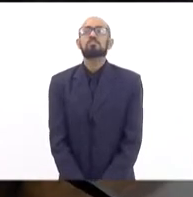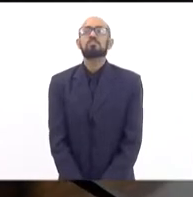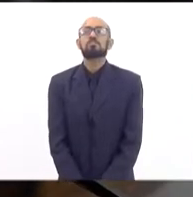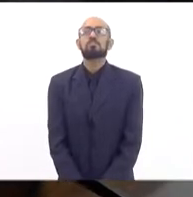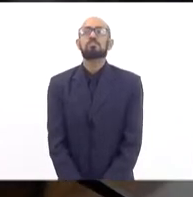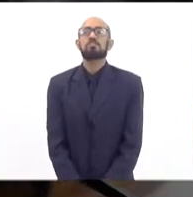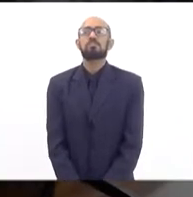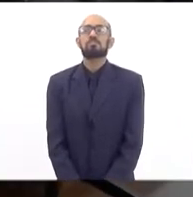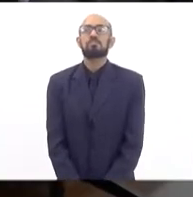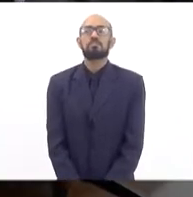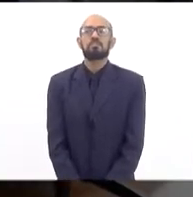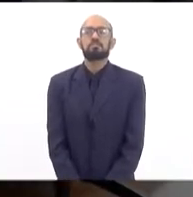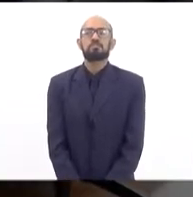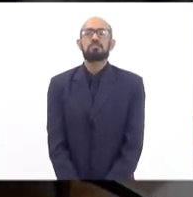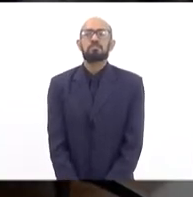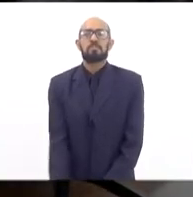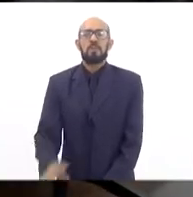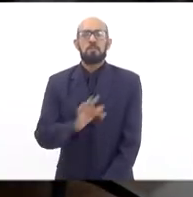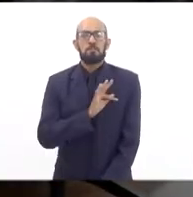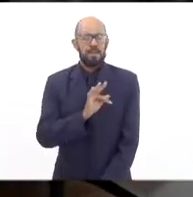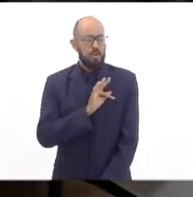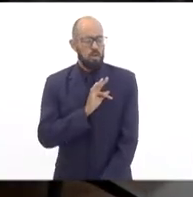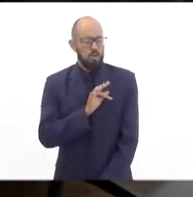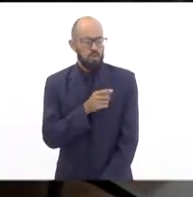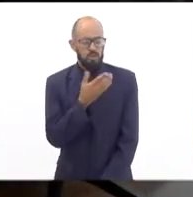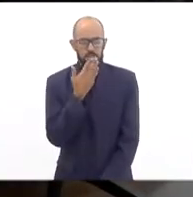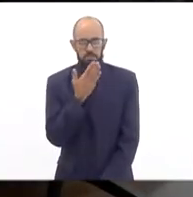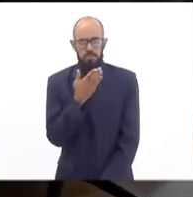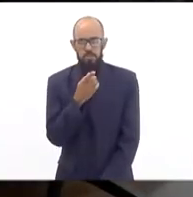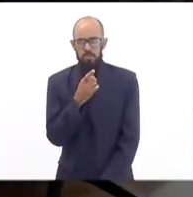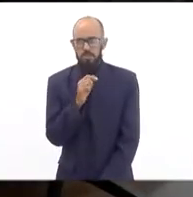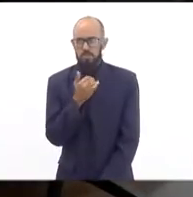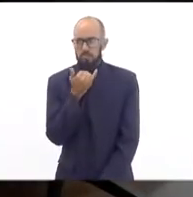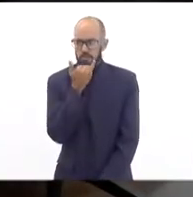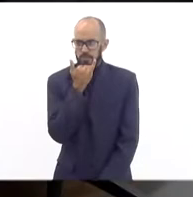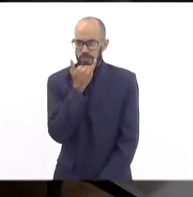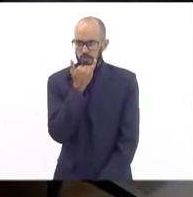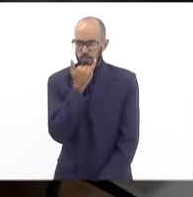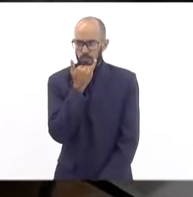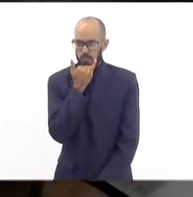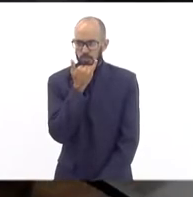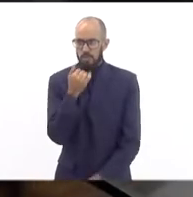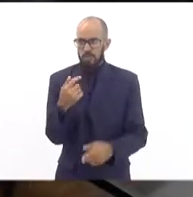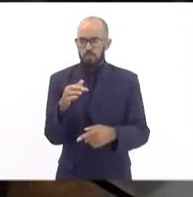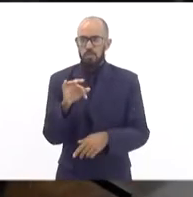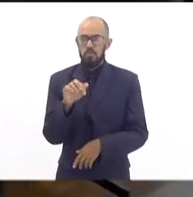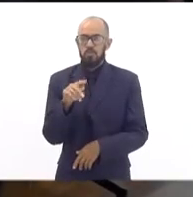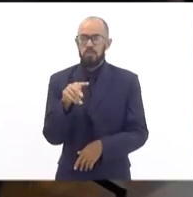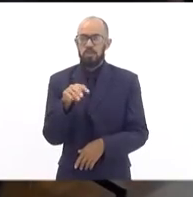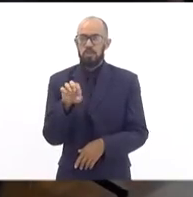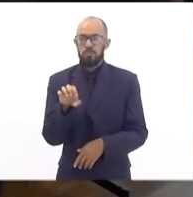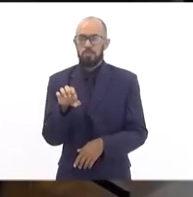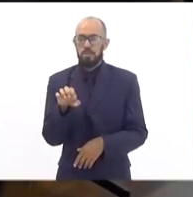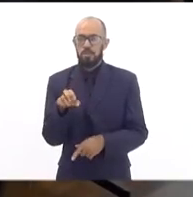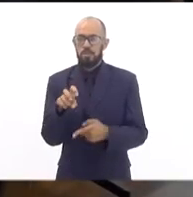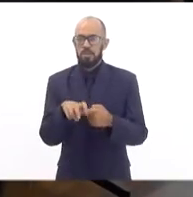Presidente. Deputada Marta Rocha, eu queria só anunciar que eu esqueci, perdão. Chegou agora o Felipe Ramos, está sentado